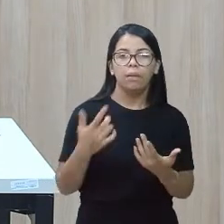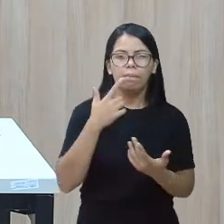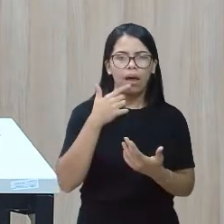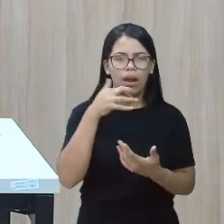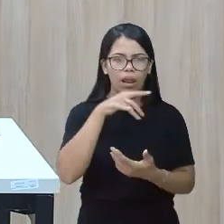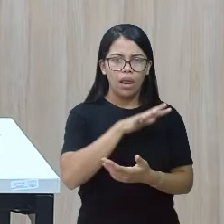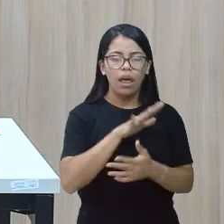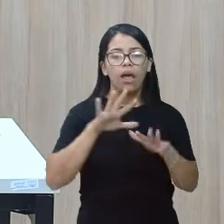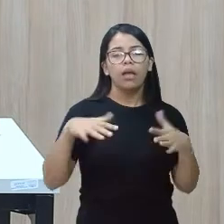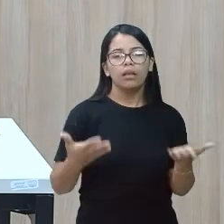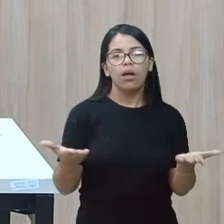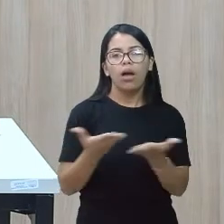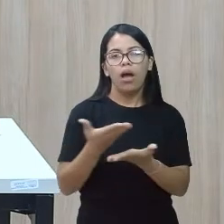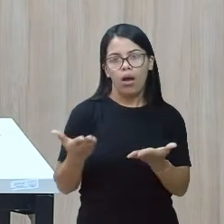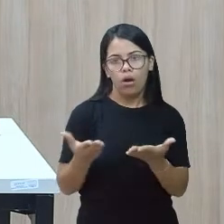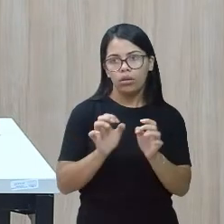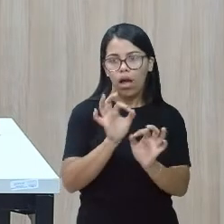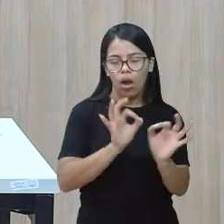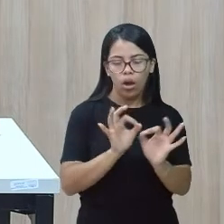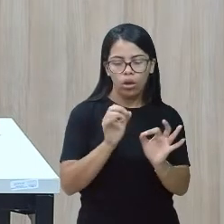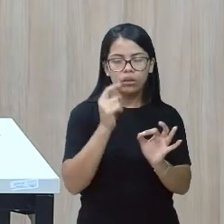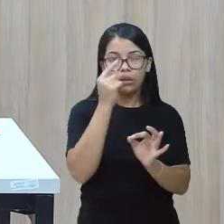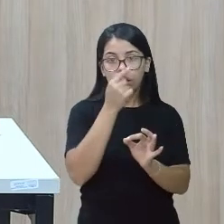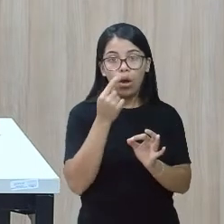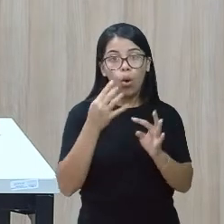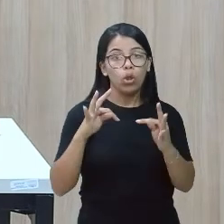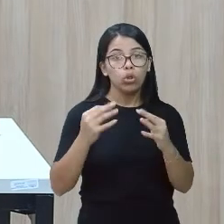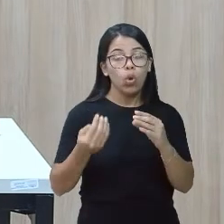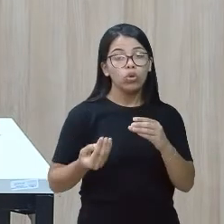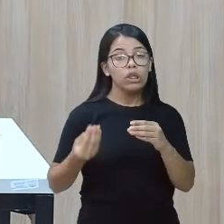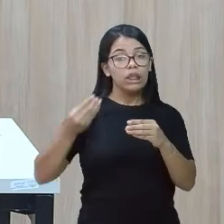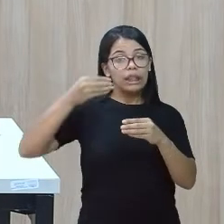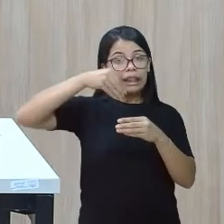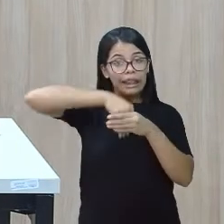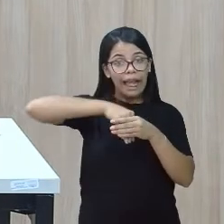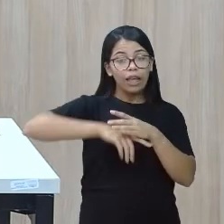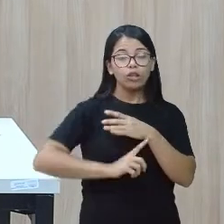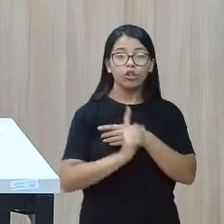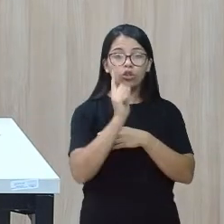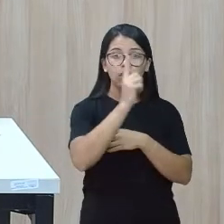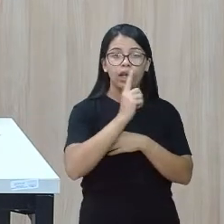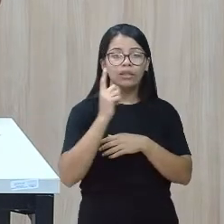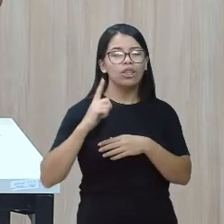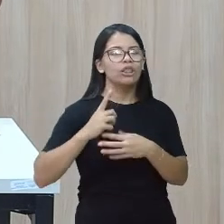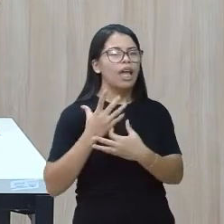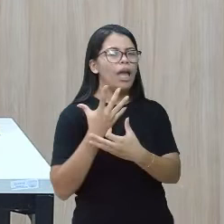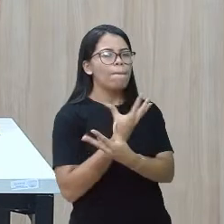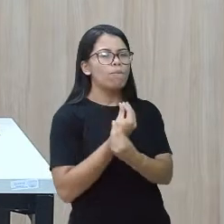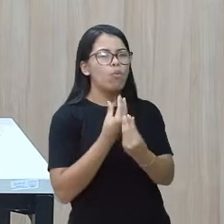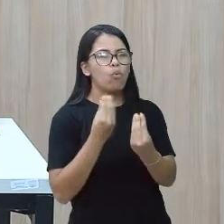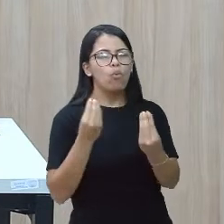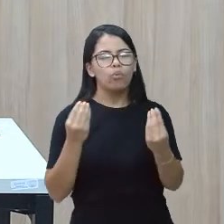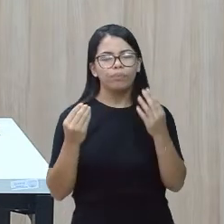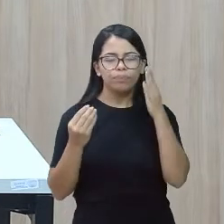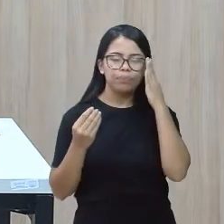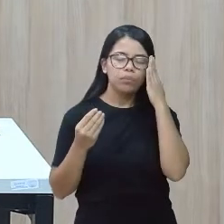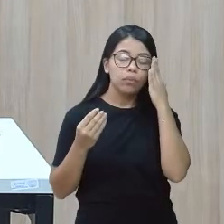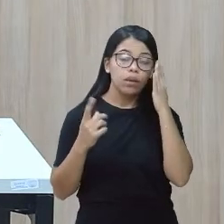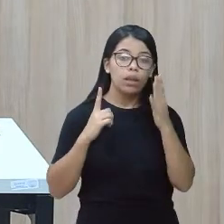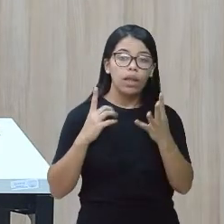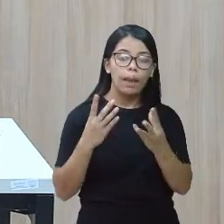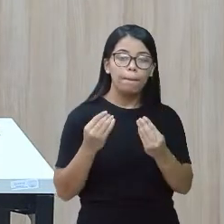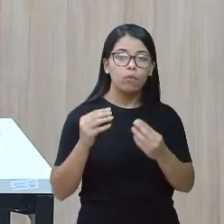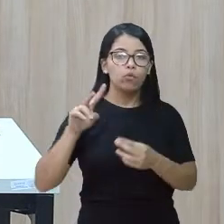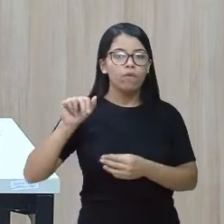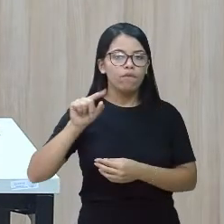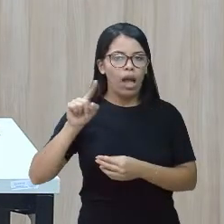nessa estrutura que recobre toda a parte interna do nosso nariz, é rico em vasos. Por quê? Mesmo não tendo